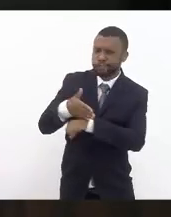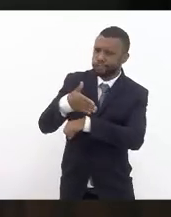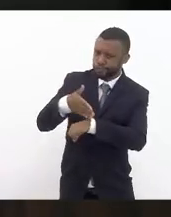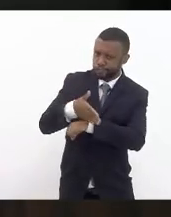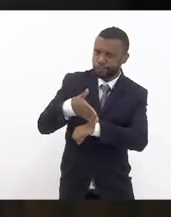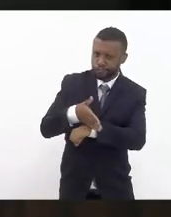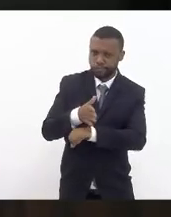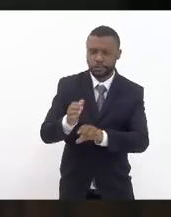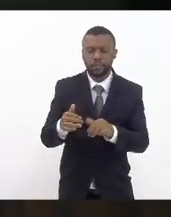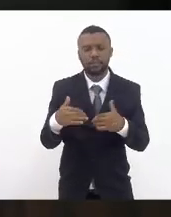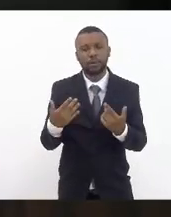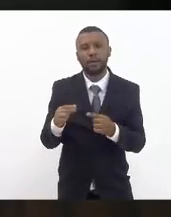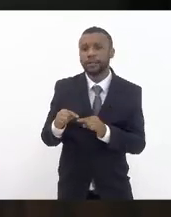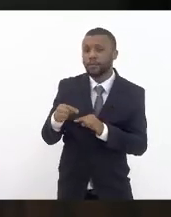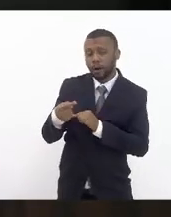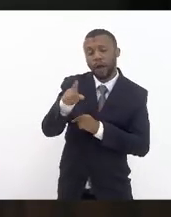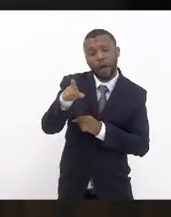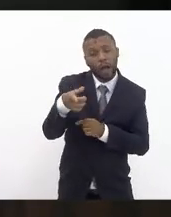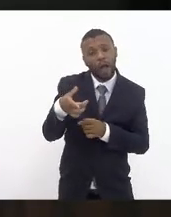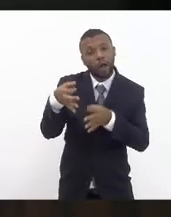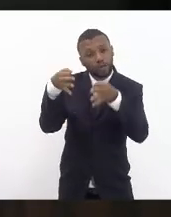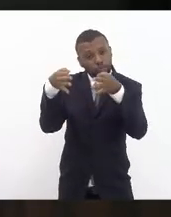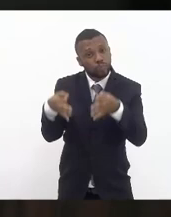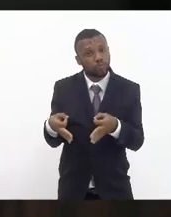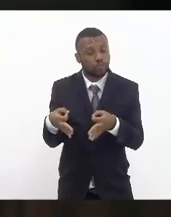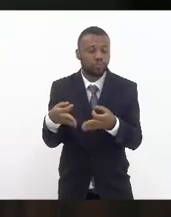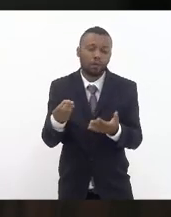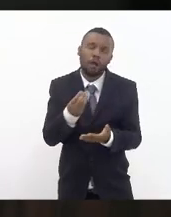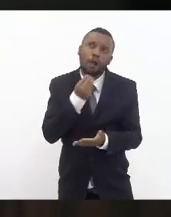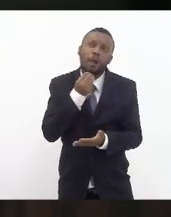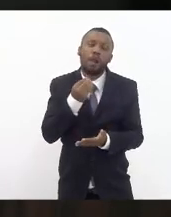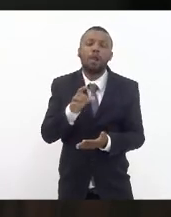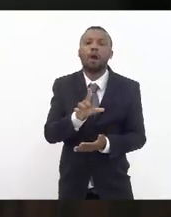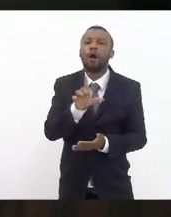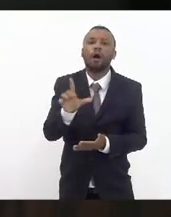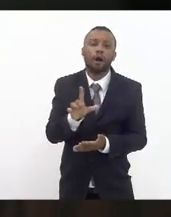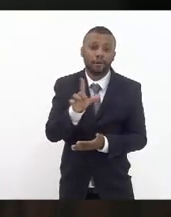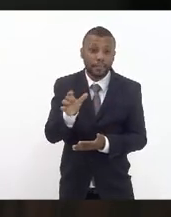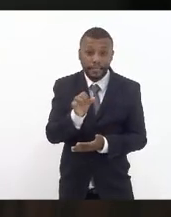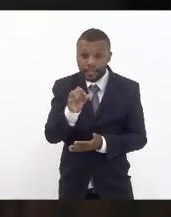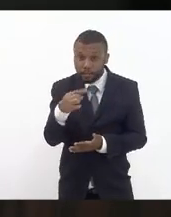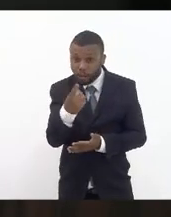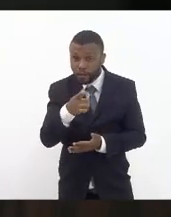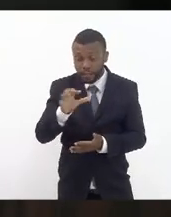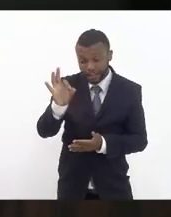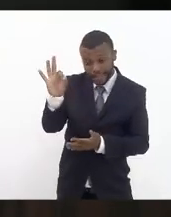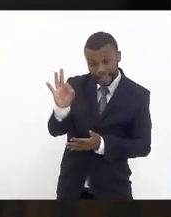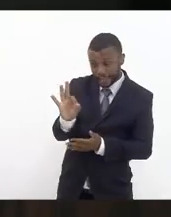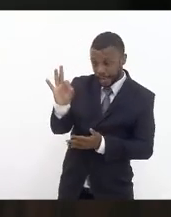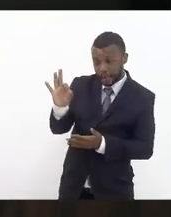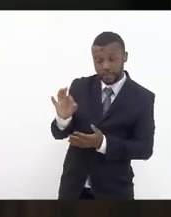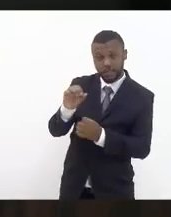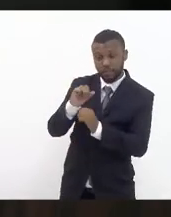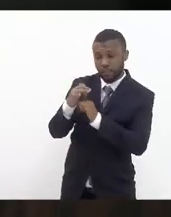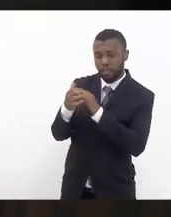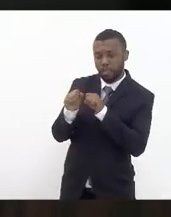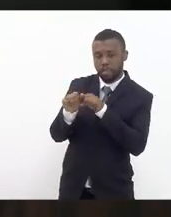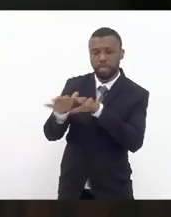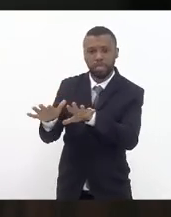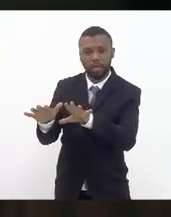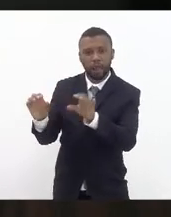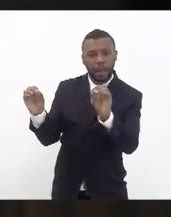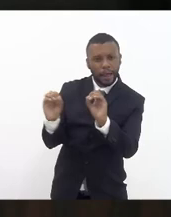E depois, eu acho justo, logicamente, se mantivermos essa queda, não tivermos mais nenhum